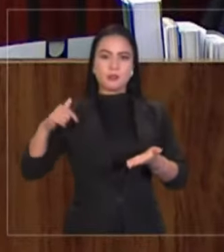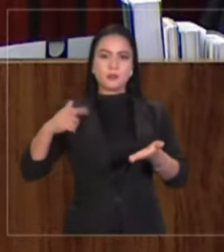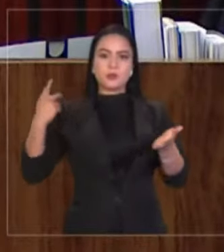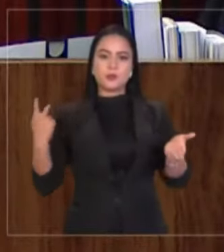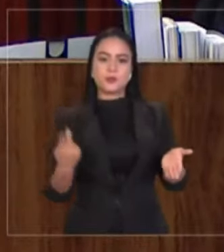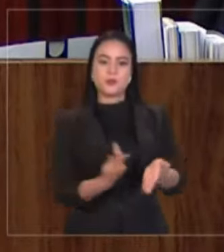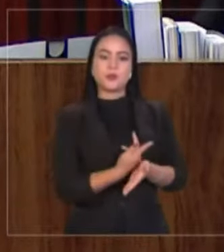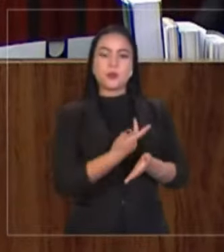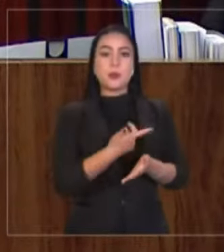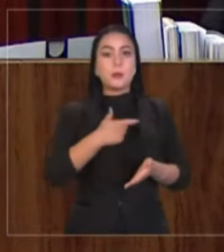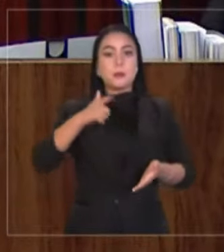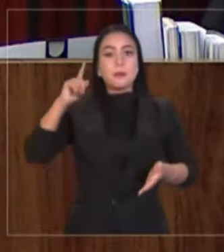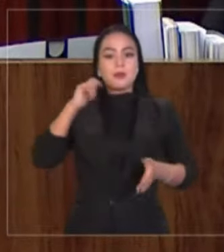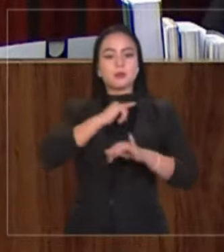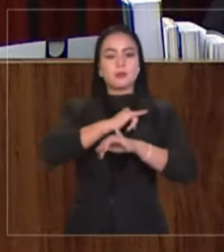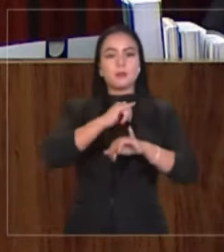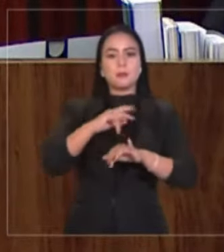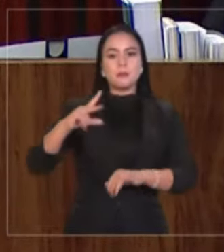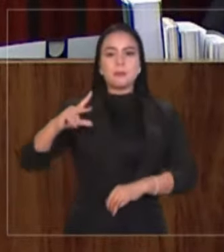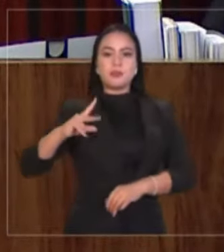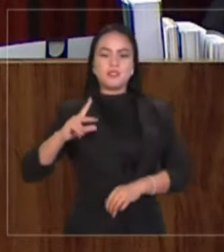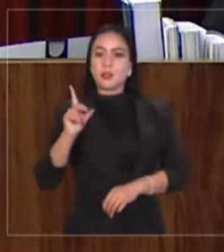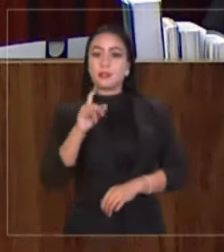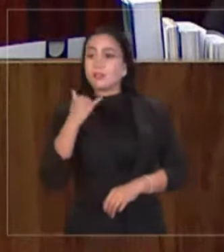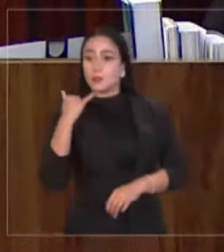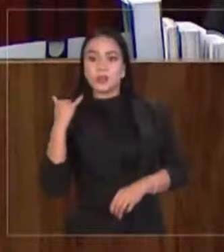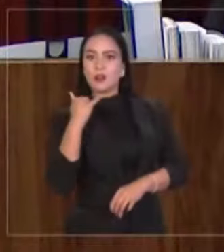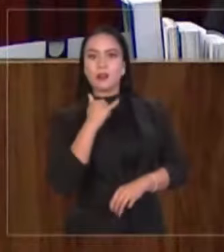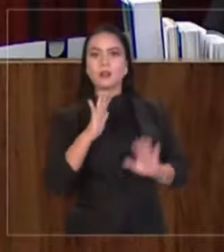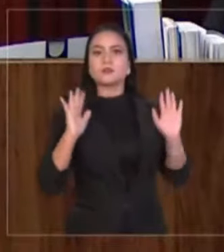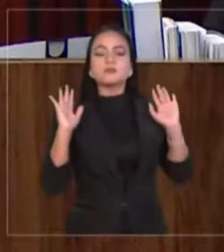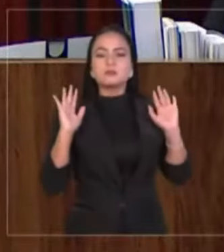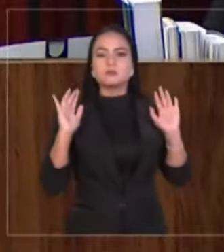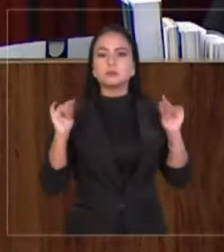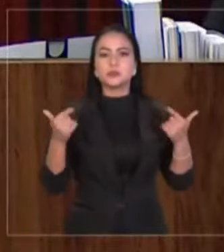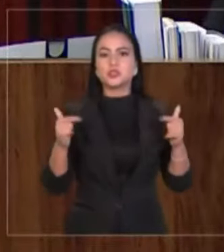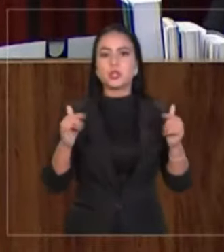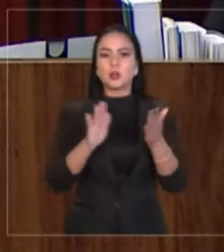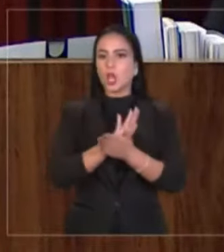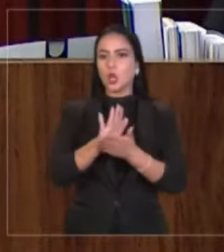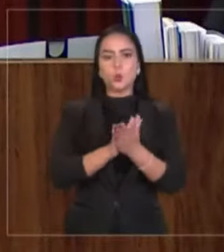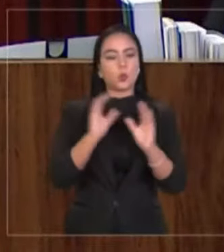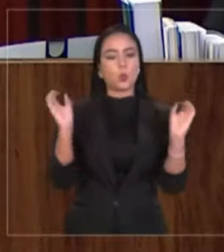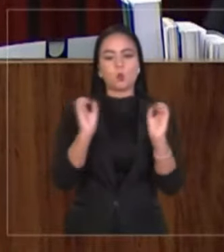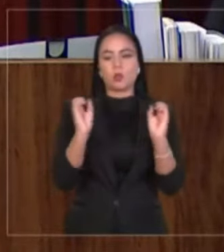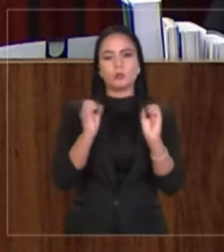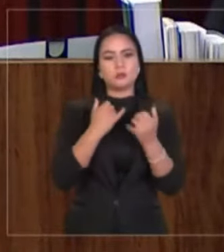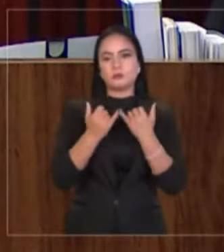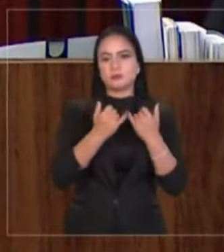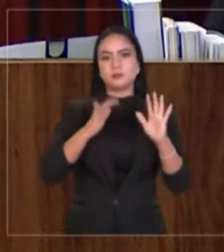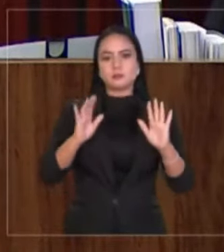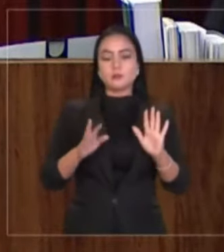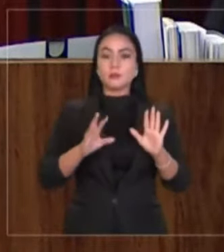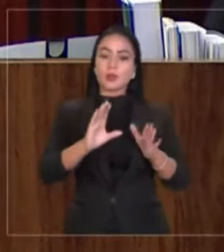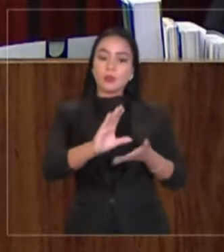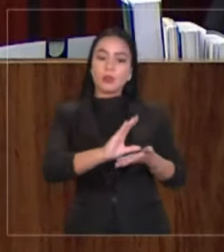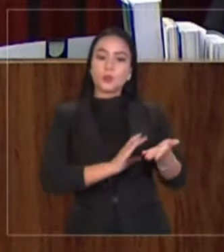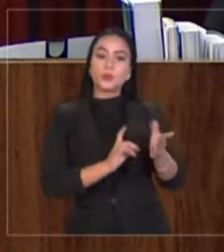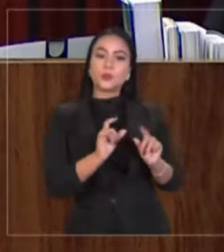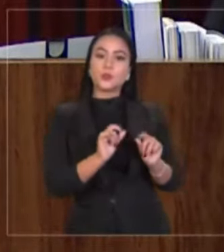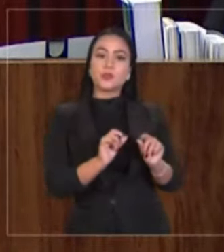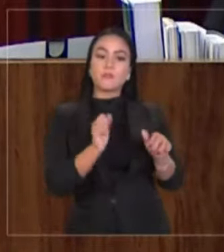pré-campanha recursos privados não declarados veja nenhuma semelhança aqui são recursos de